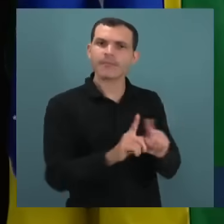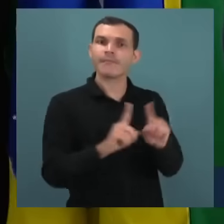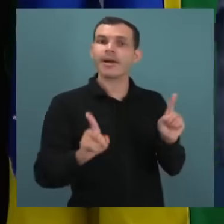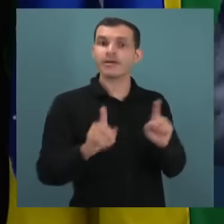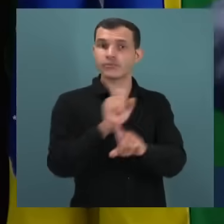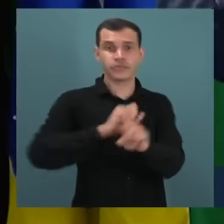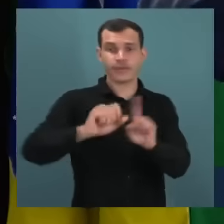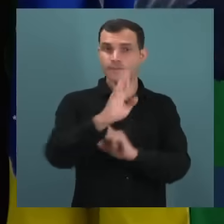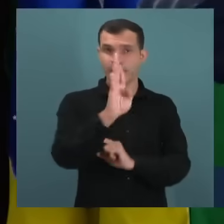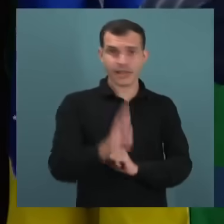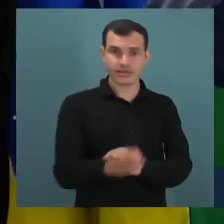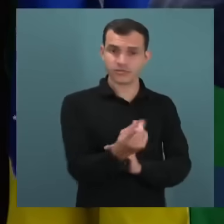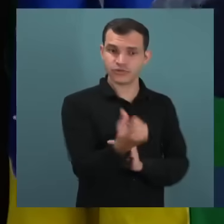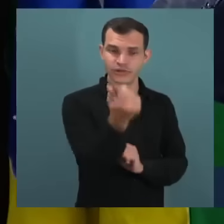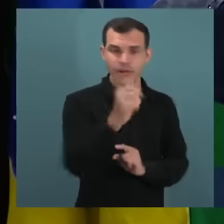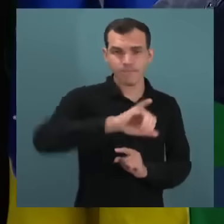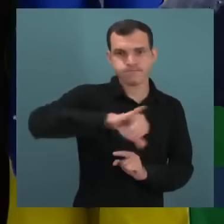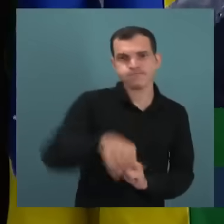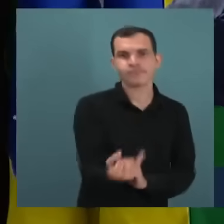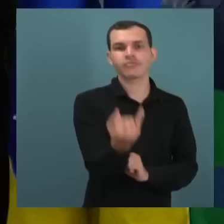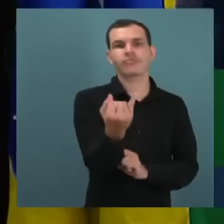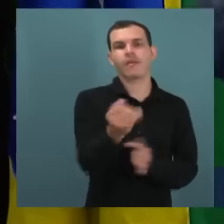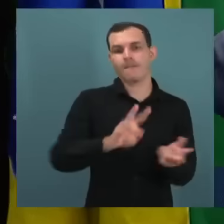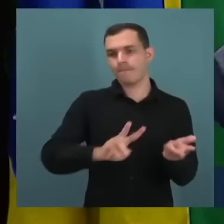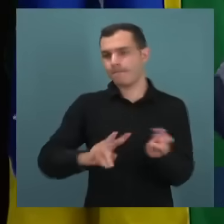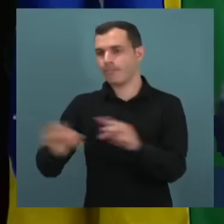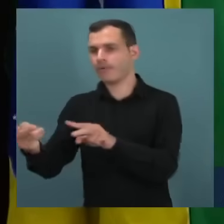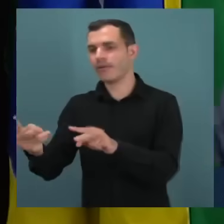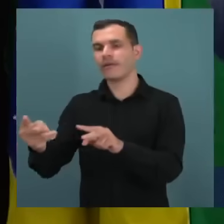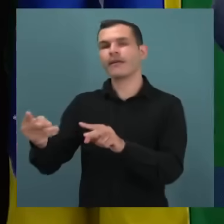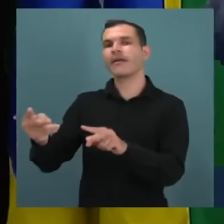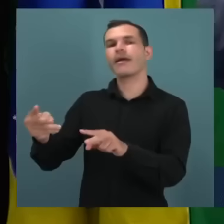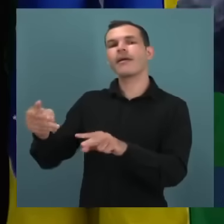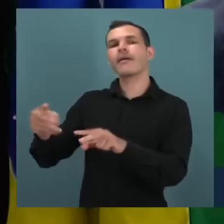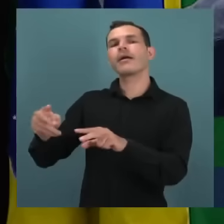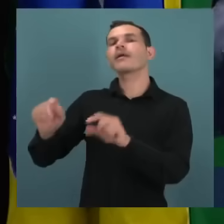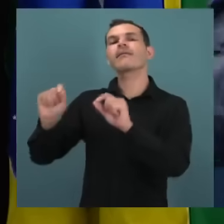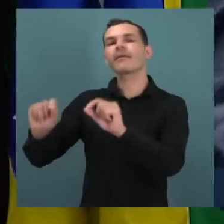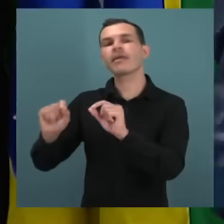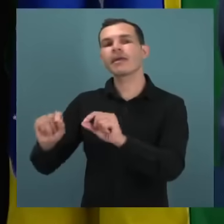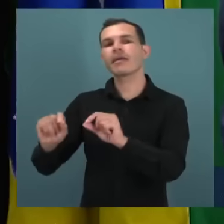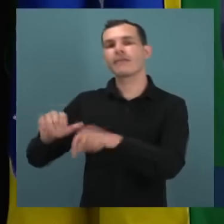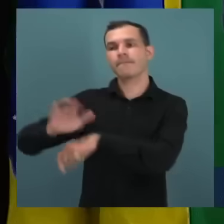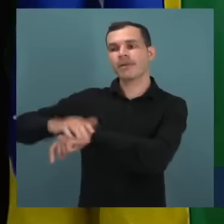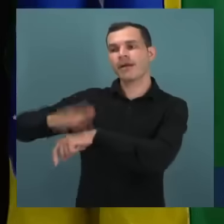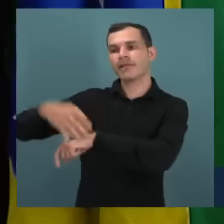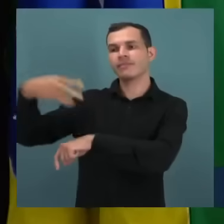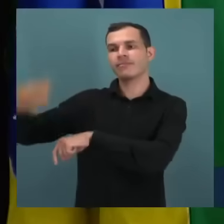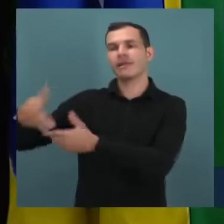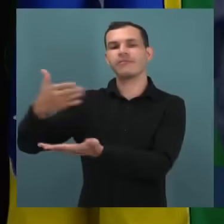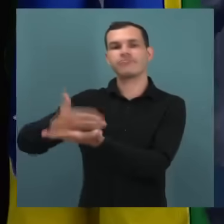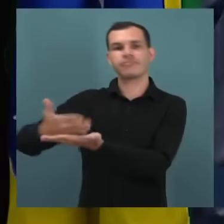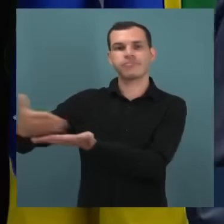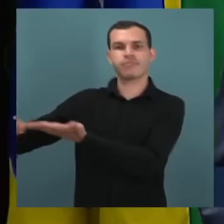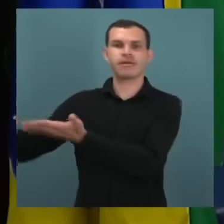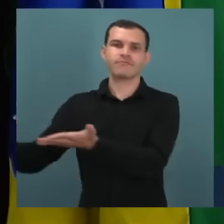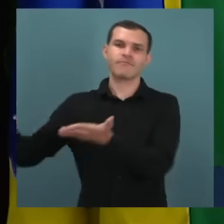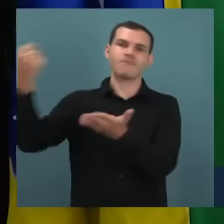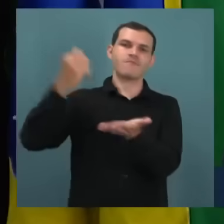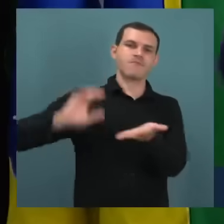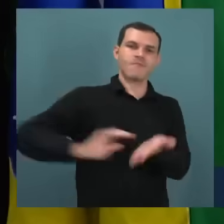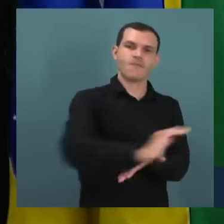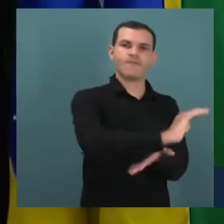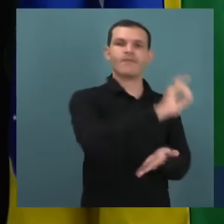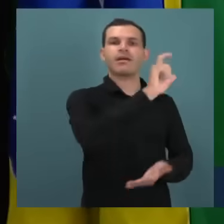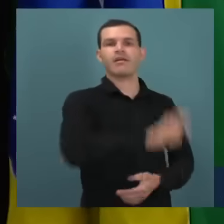sociedade brasileira para transferir para aqueles que, na verdade, o financiam, como aconteceu na eleição anterior, quando de